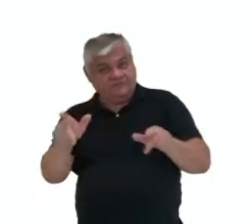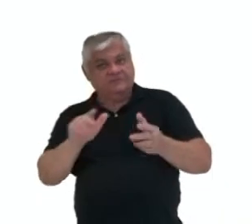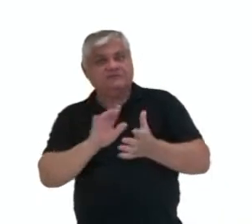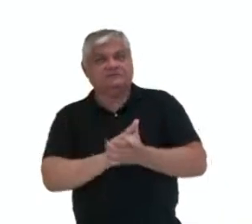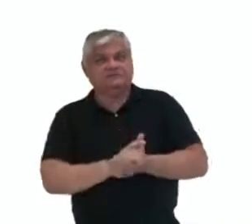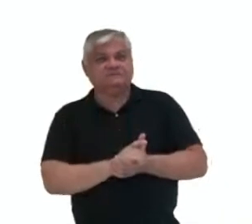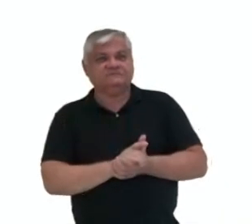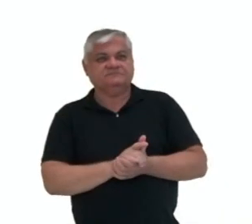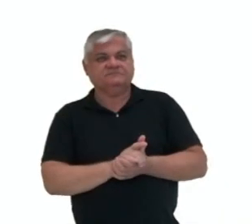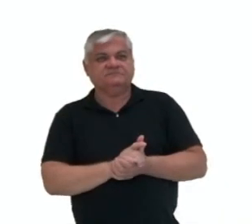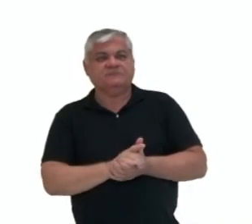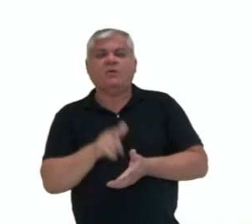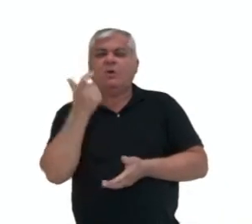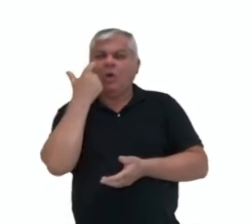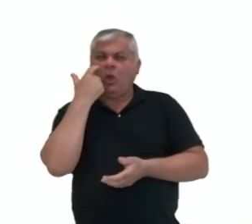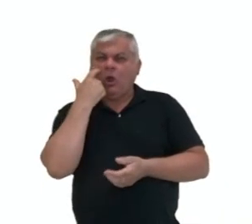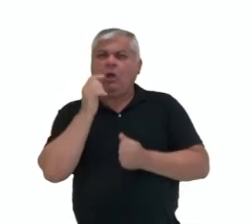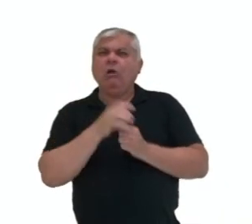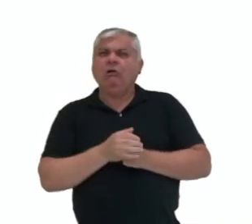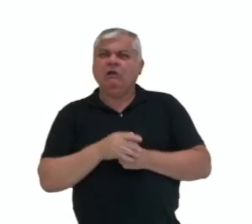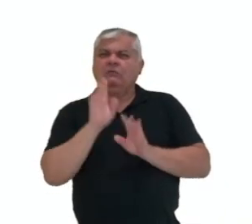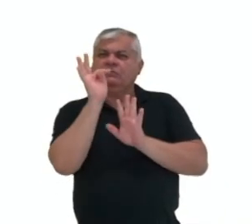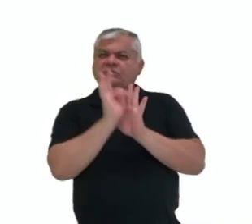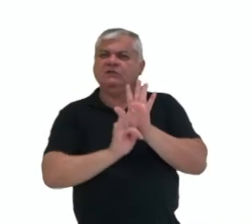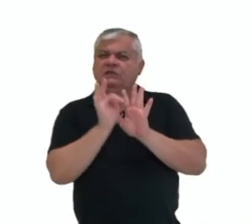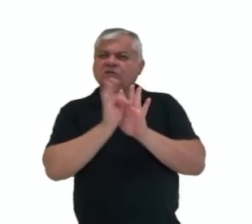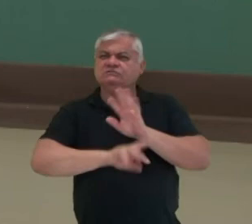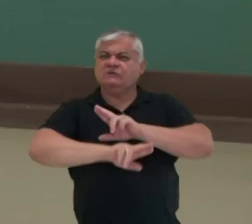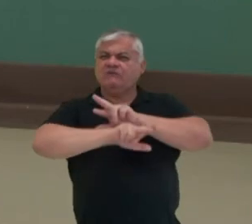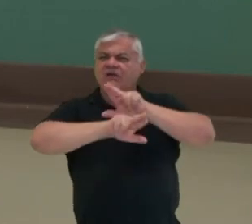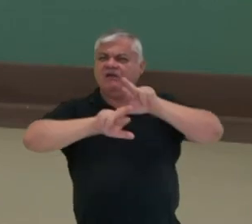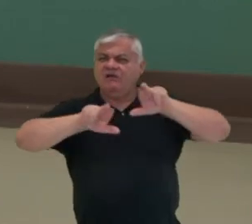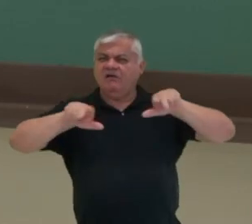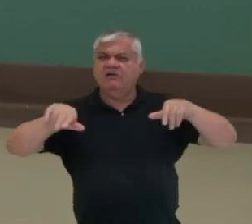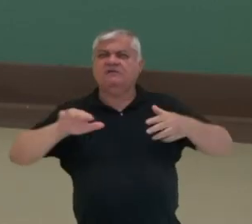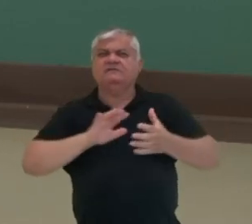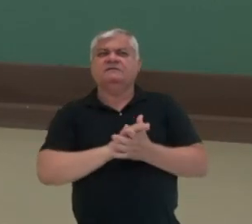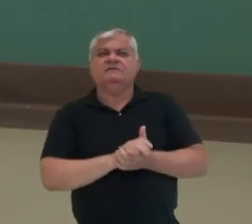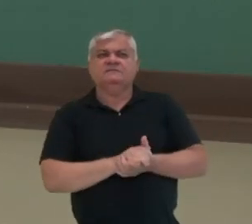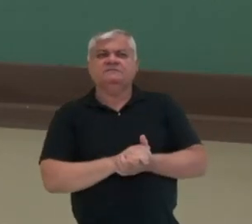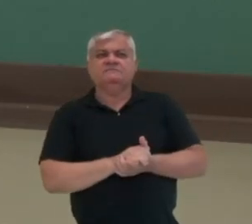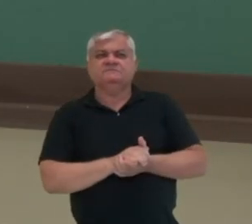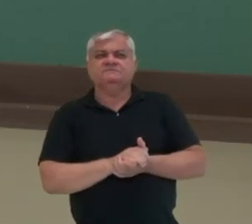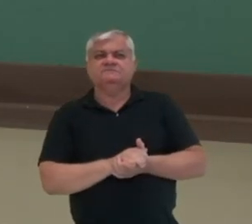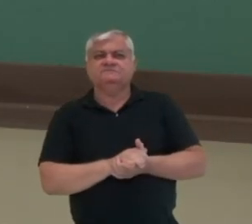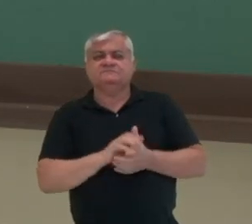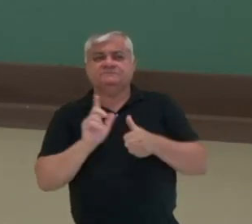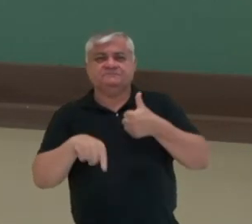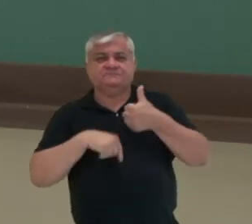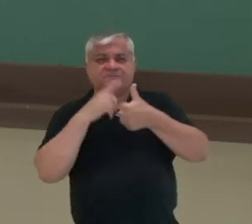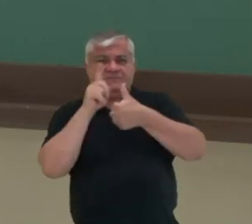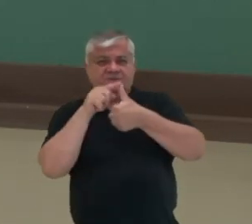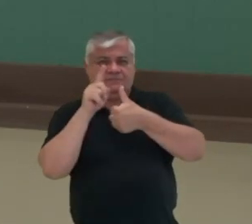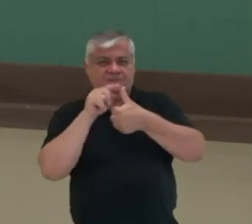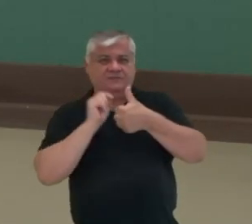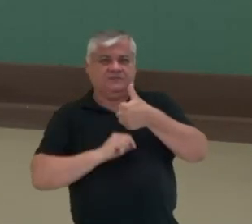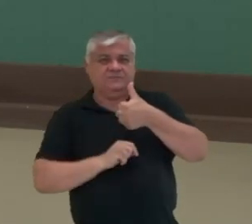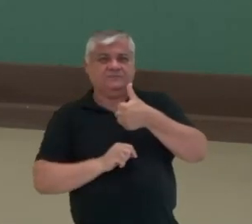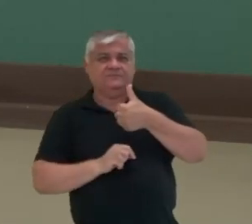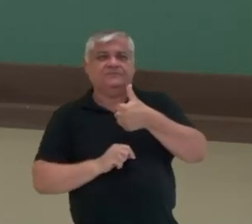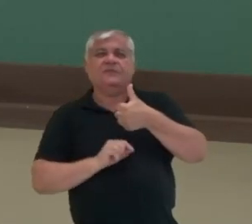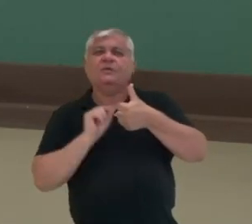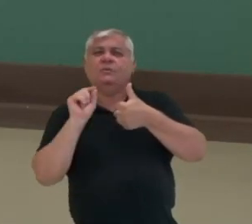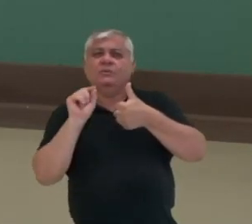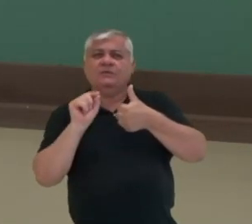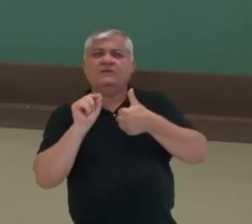Com isso, olhe quantos textos nós abordamos. Vamos recordar aqui, ó. A começar pelo primeiro, a professora vai te mostrar novamente,